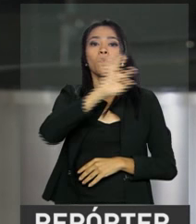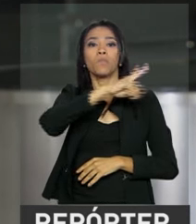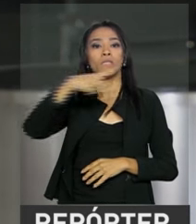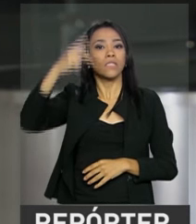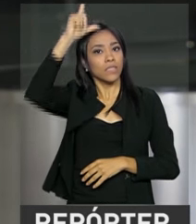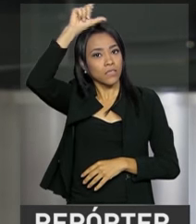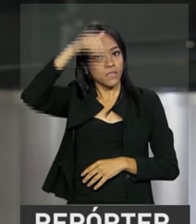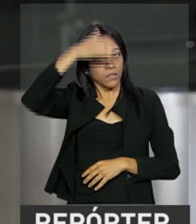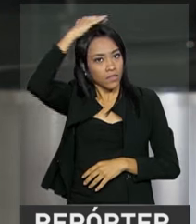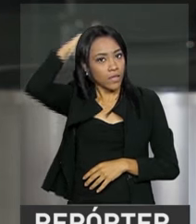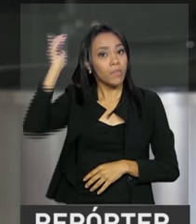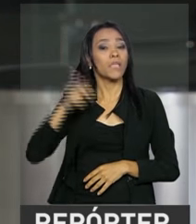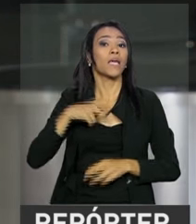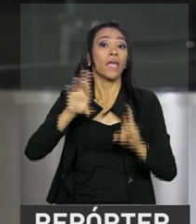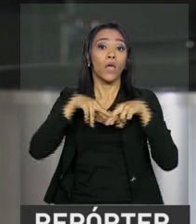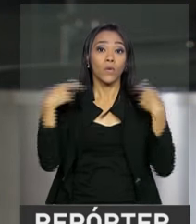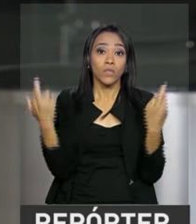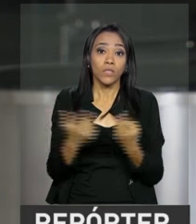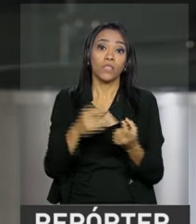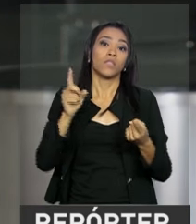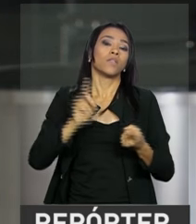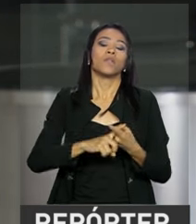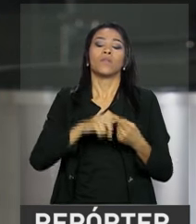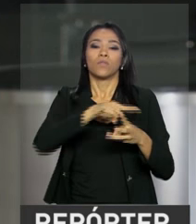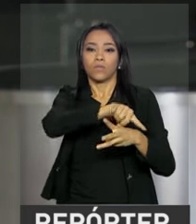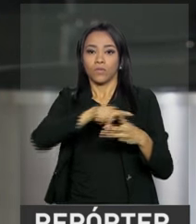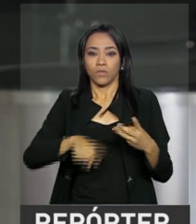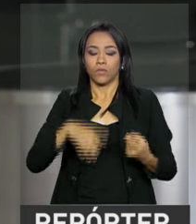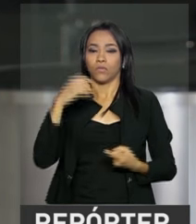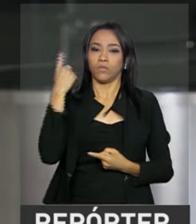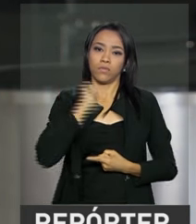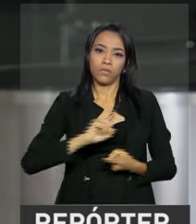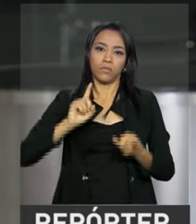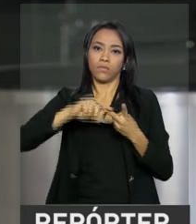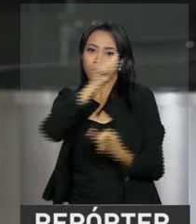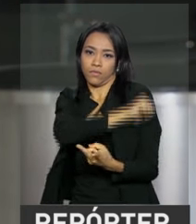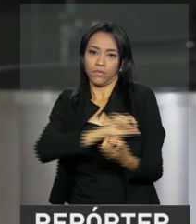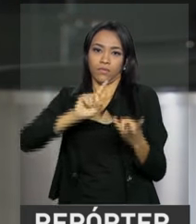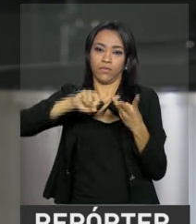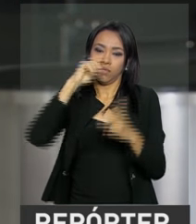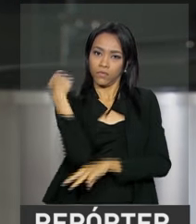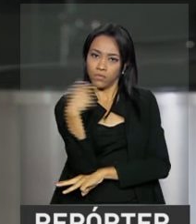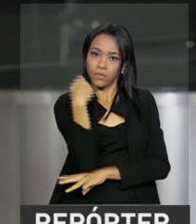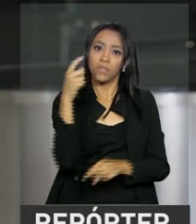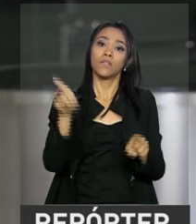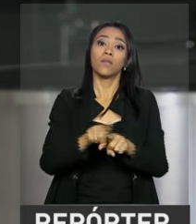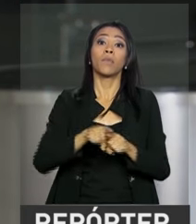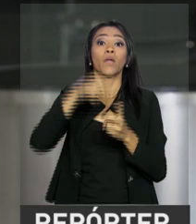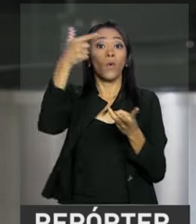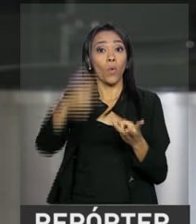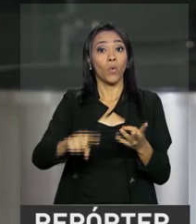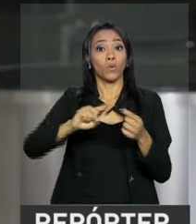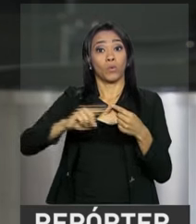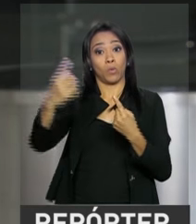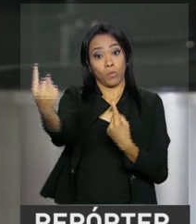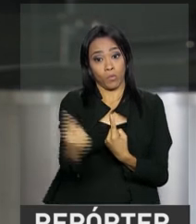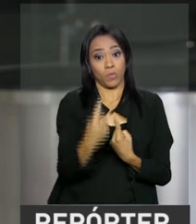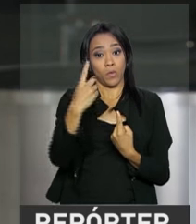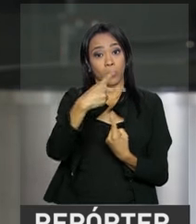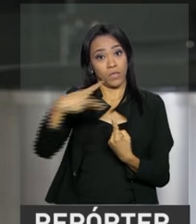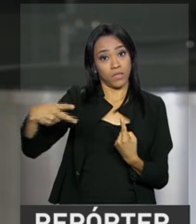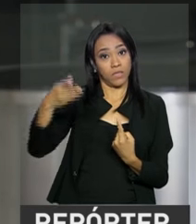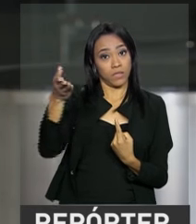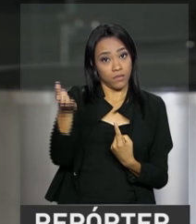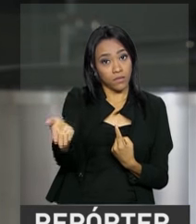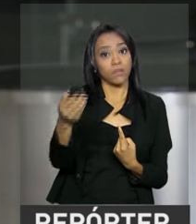governadores do Rio de Janeiro de Minas Gerais e do Rio Grande do Sul ele também recebe o presidente do conselho da sociedade beneficente Israelita